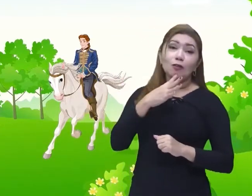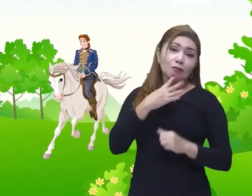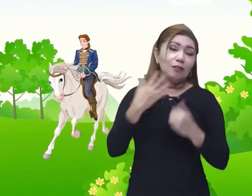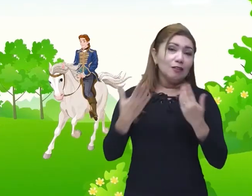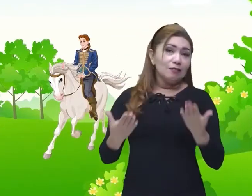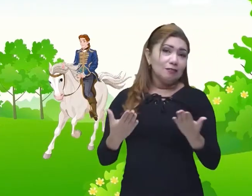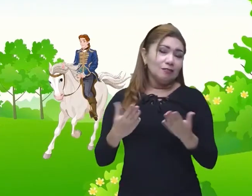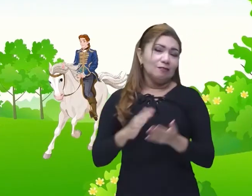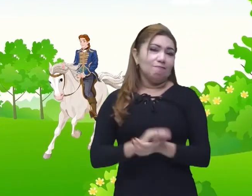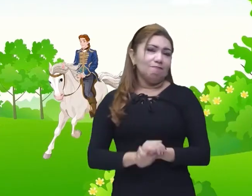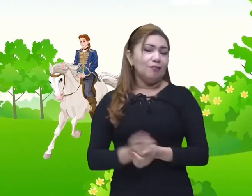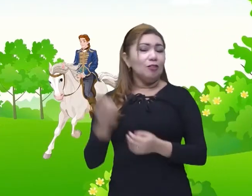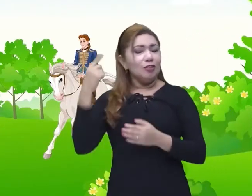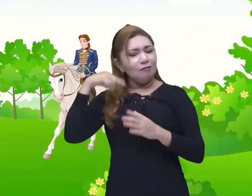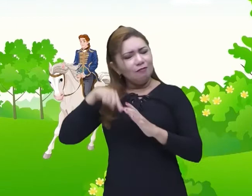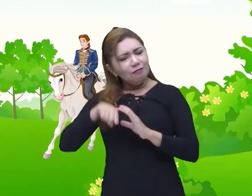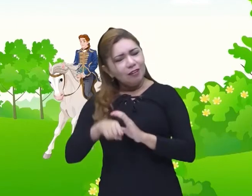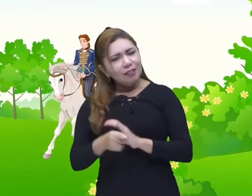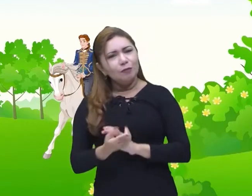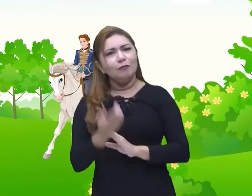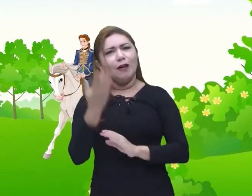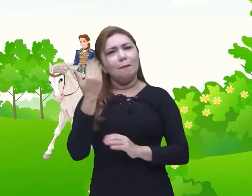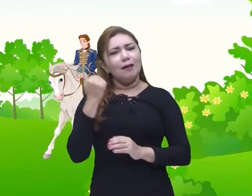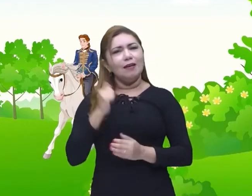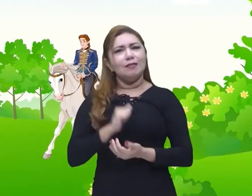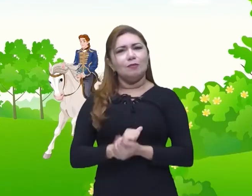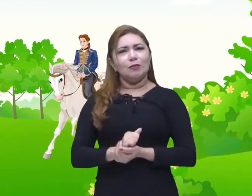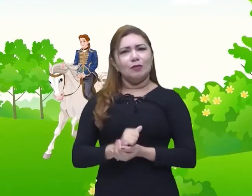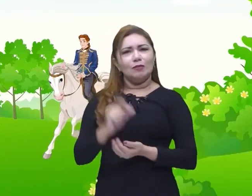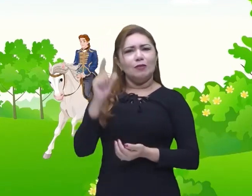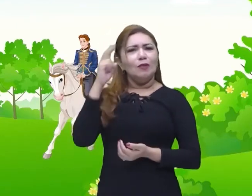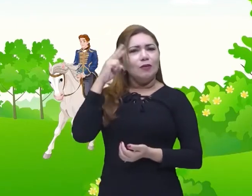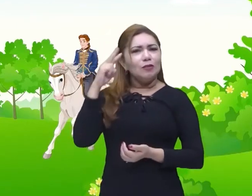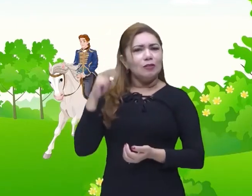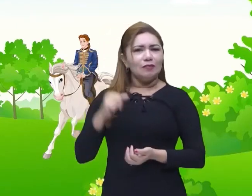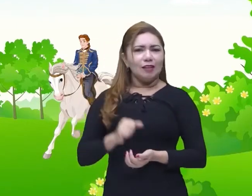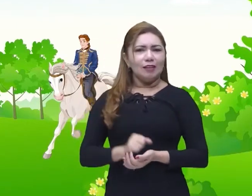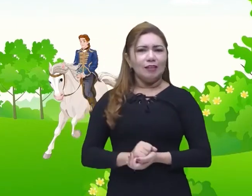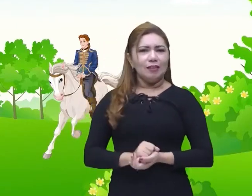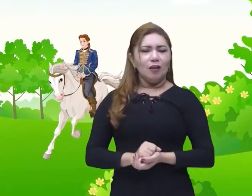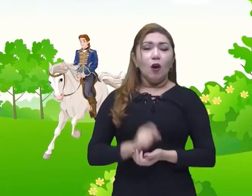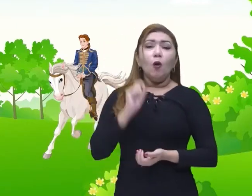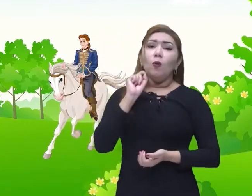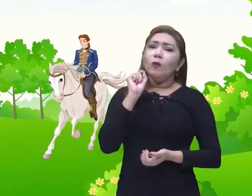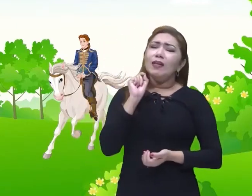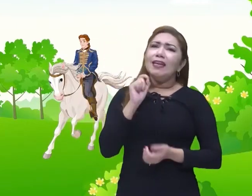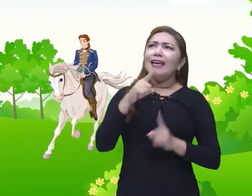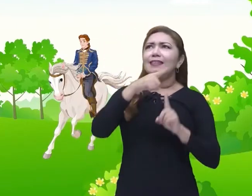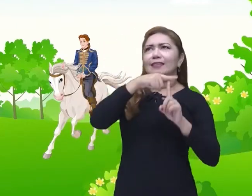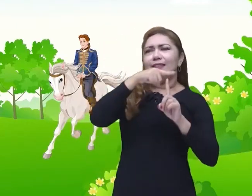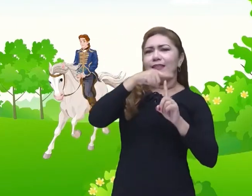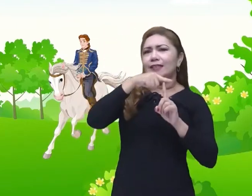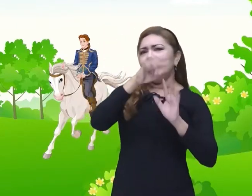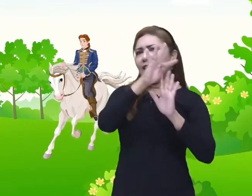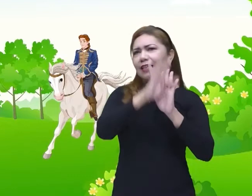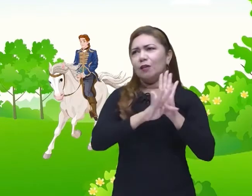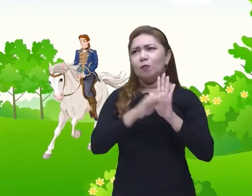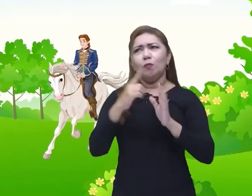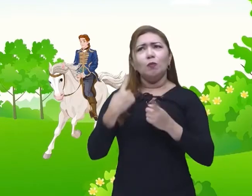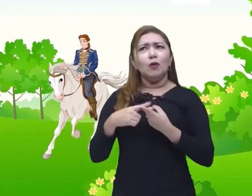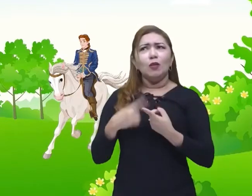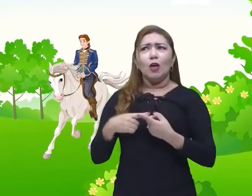um pouquinho nos contos de fada. Mas, professora, o que é mesmo esse gênero? Porque eu só escuto as